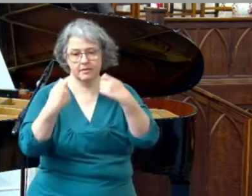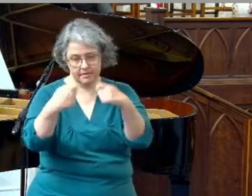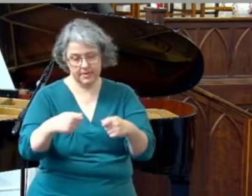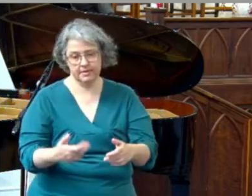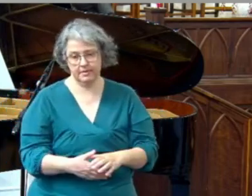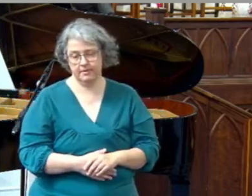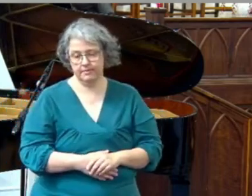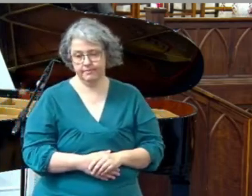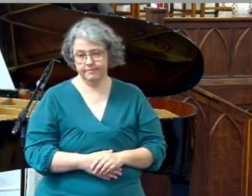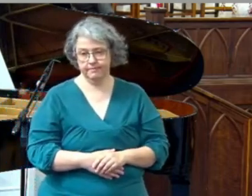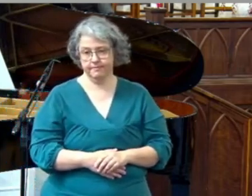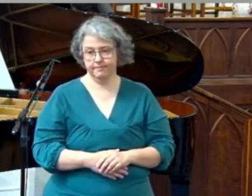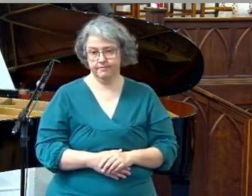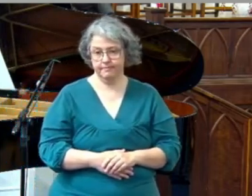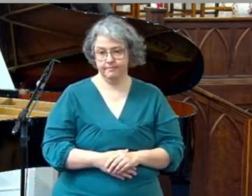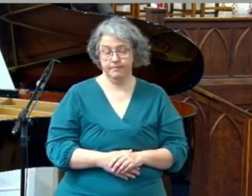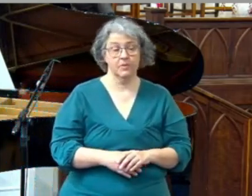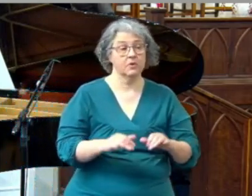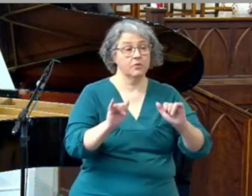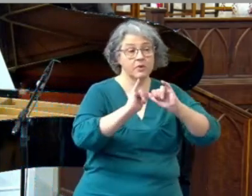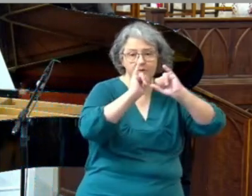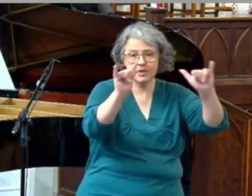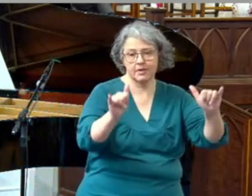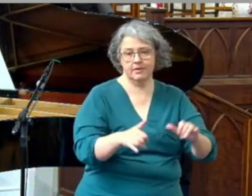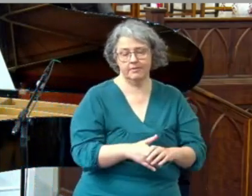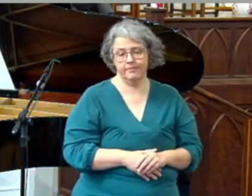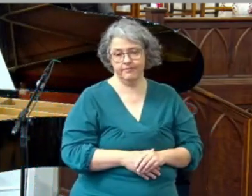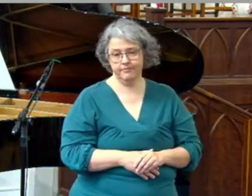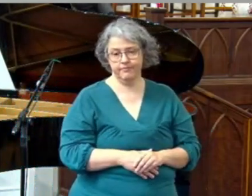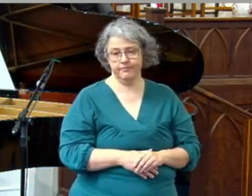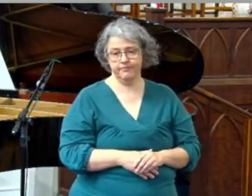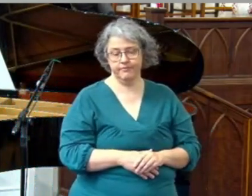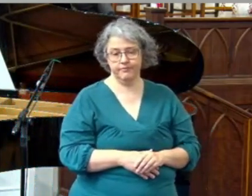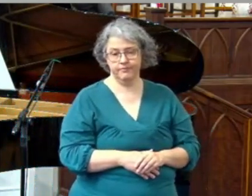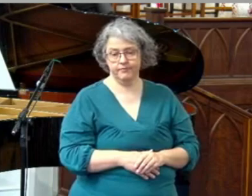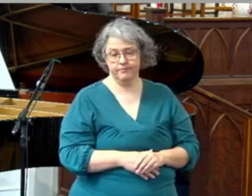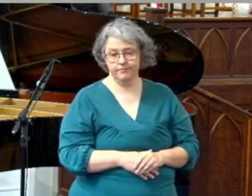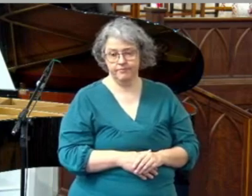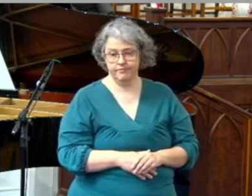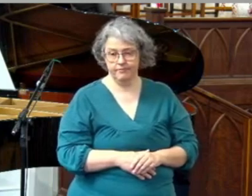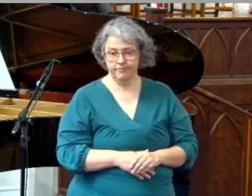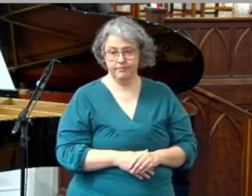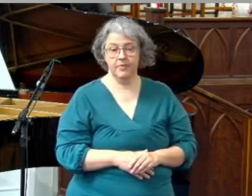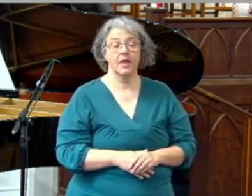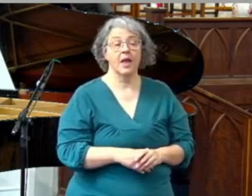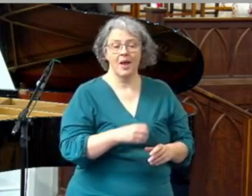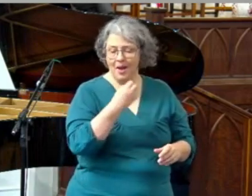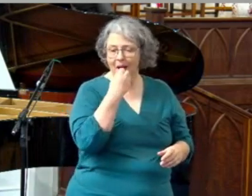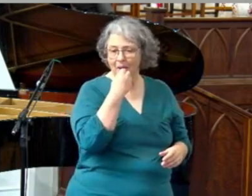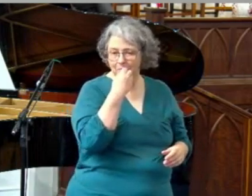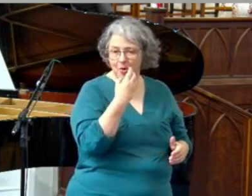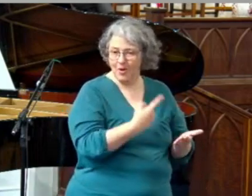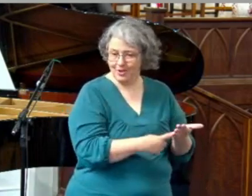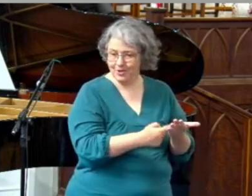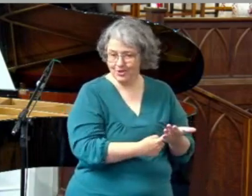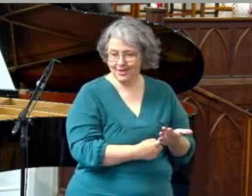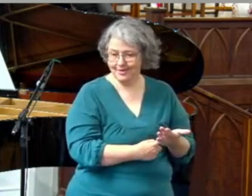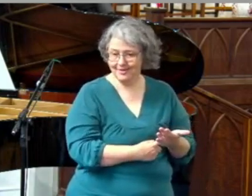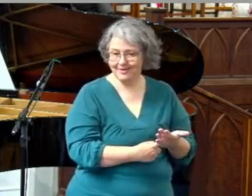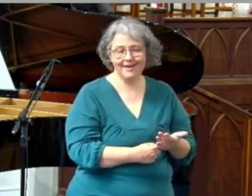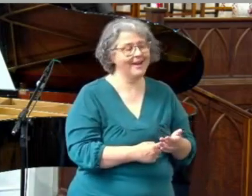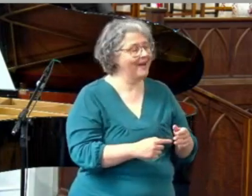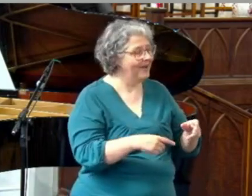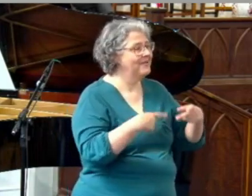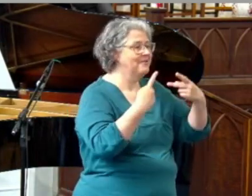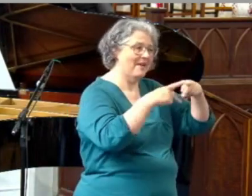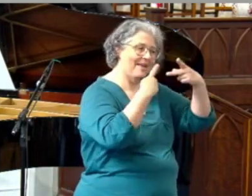No evangelismo, essa é a má notícia. Mas da má notícia nós nos movemos para a boa notícia.